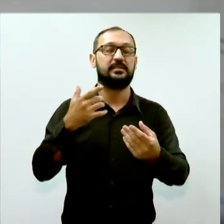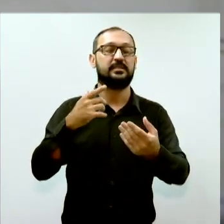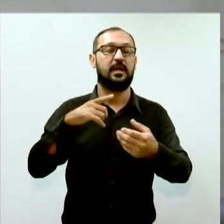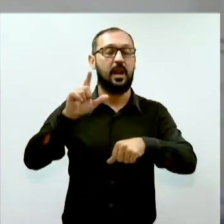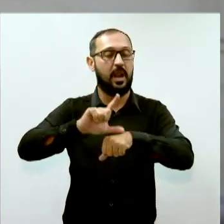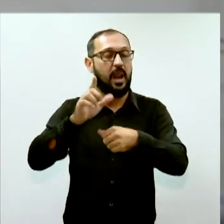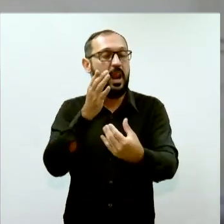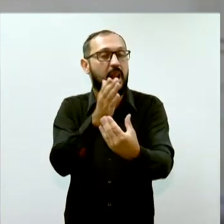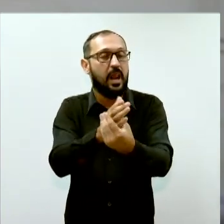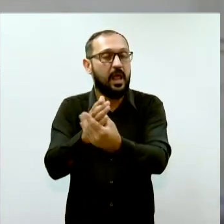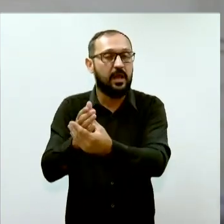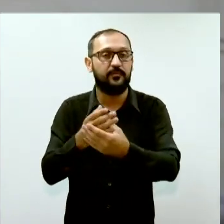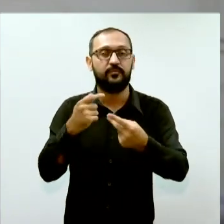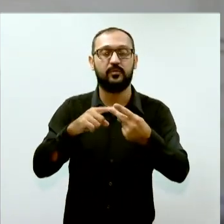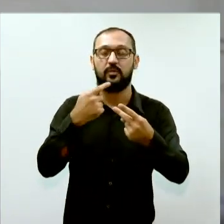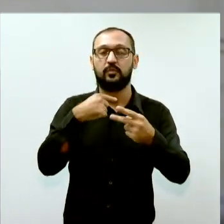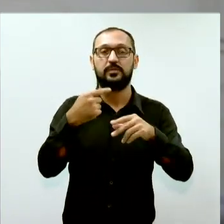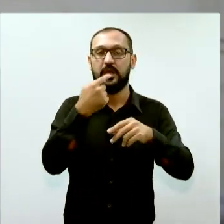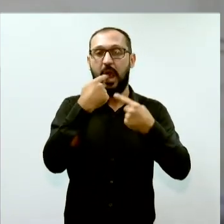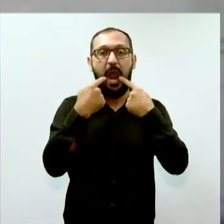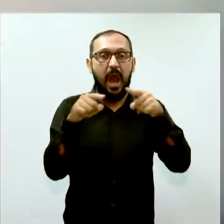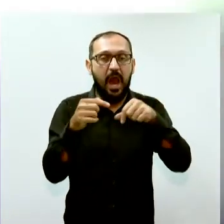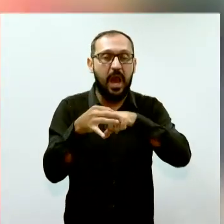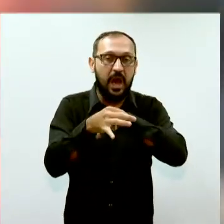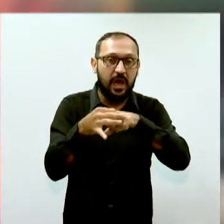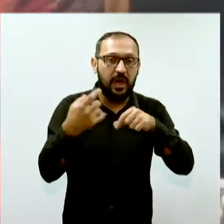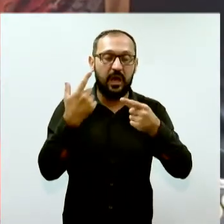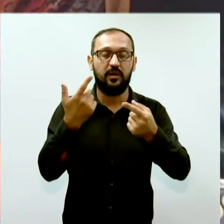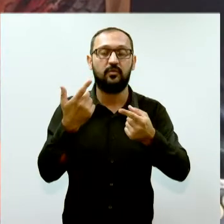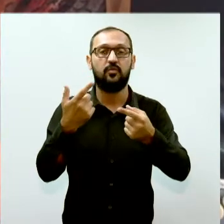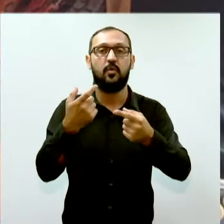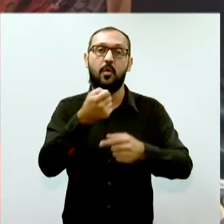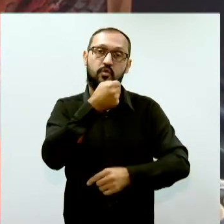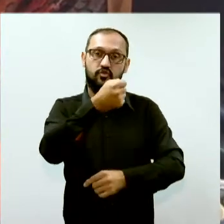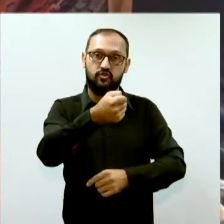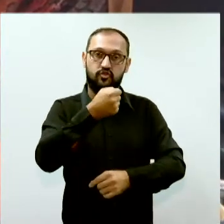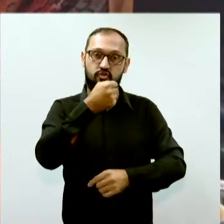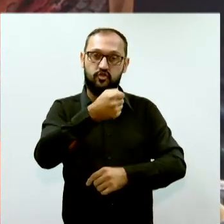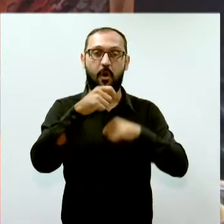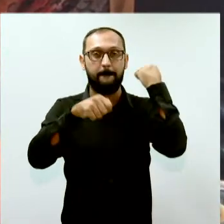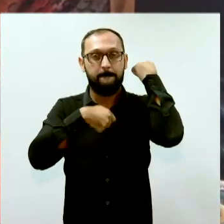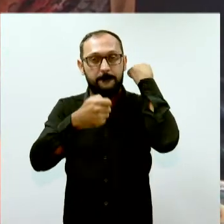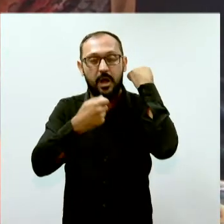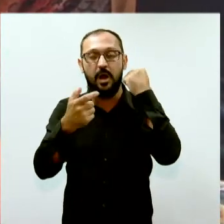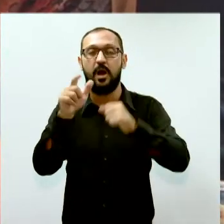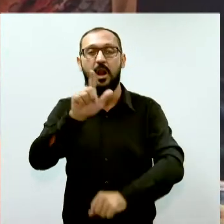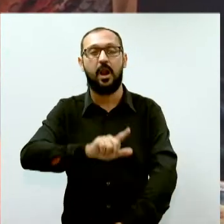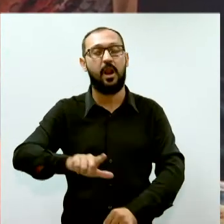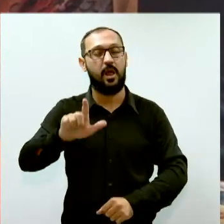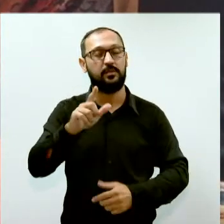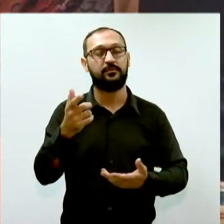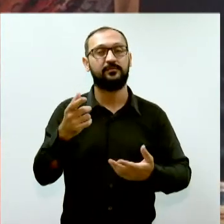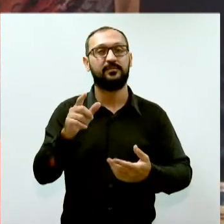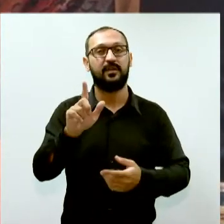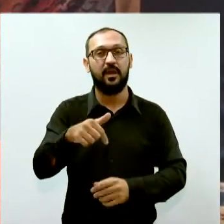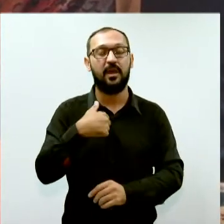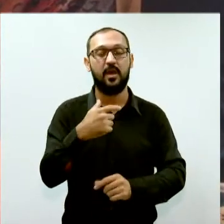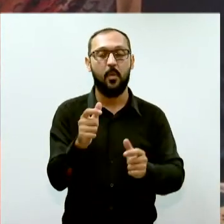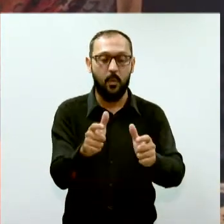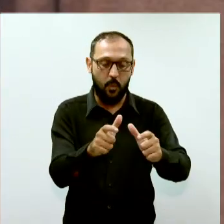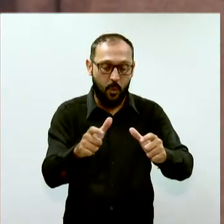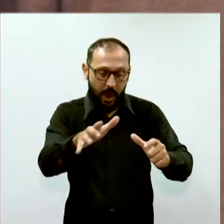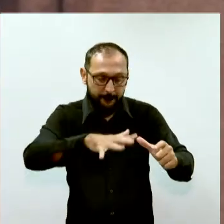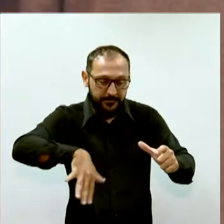livrarias independentes, das revistas, dos críticos, jornalismo literário independente. Eu acho que